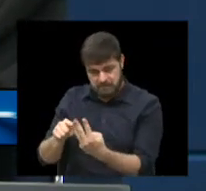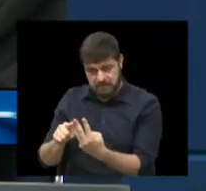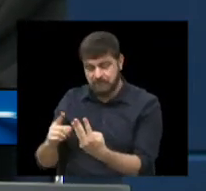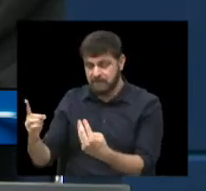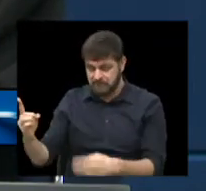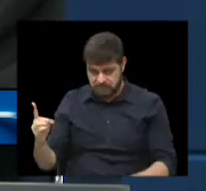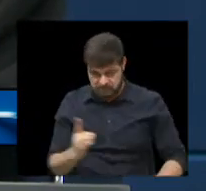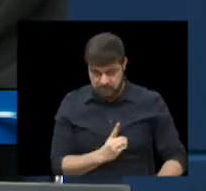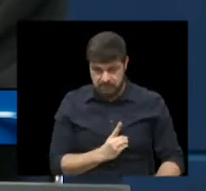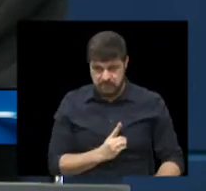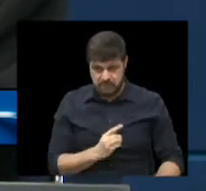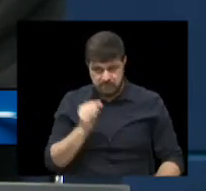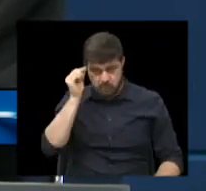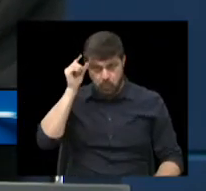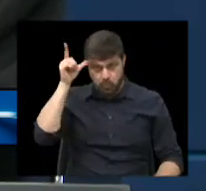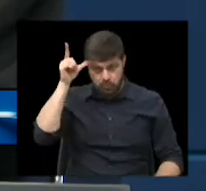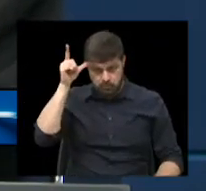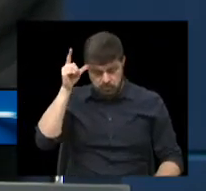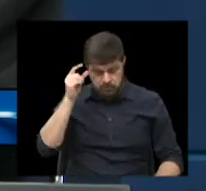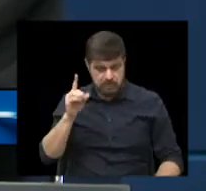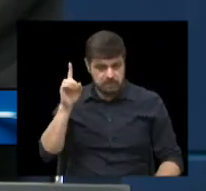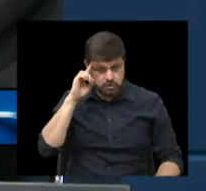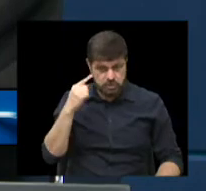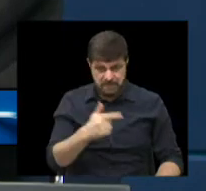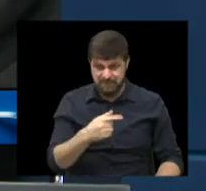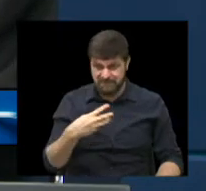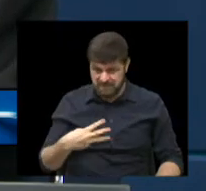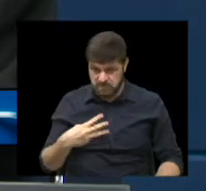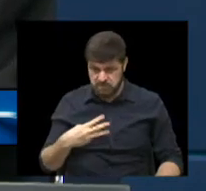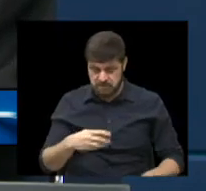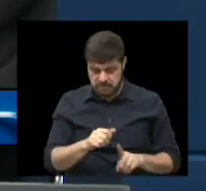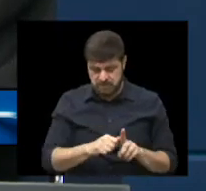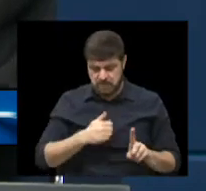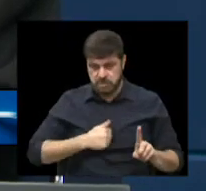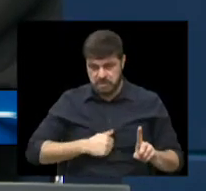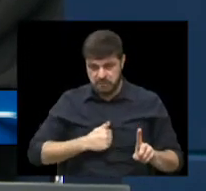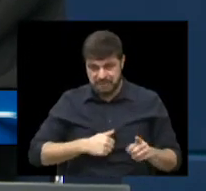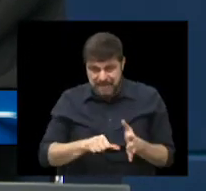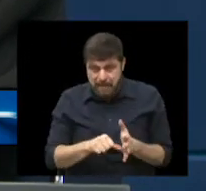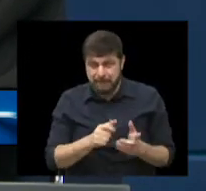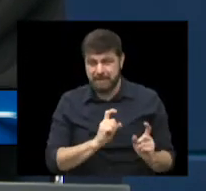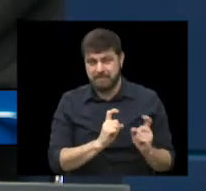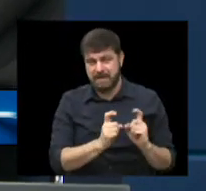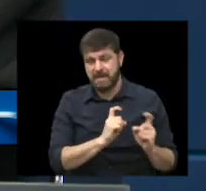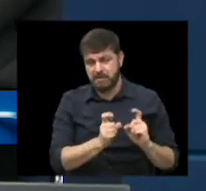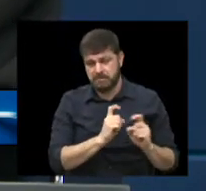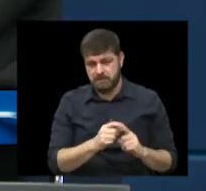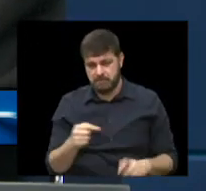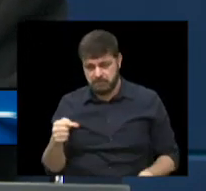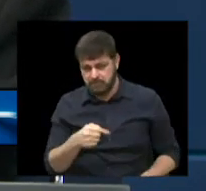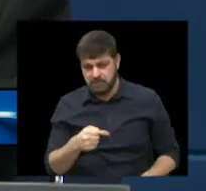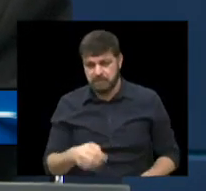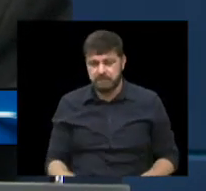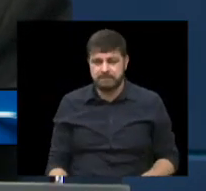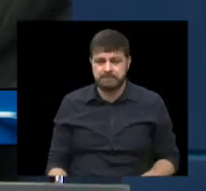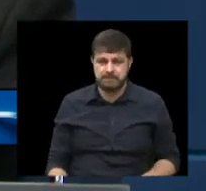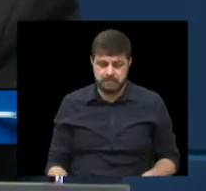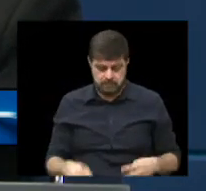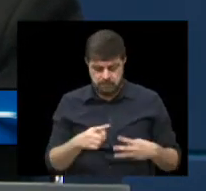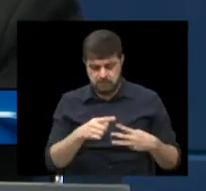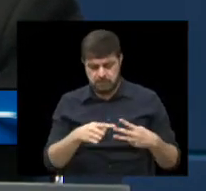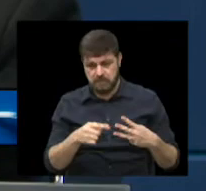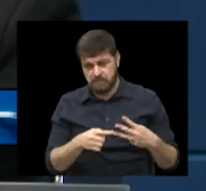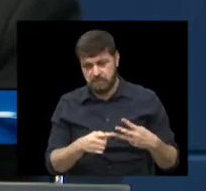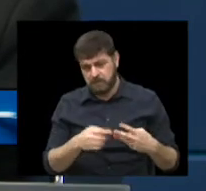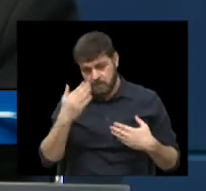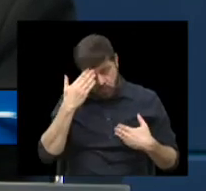estar presente conosco no dia 23 de agosto, na nossa primeira reunião, presidente Gilberto Vermelho, trazendo isso aqui. Então, esses 3 temas,